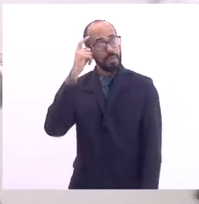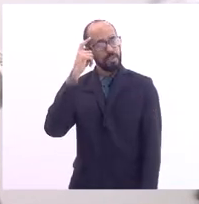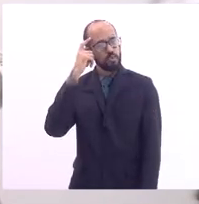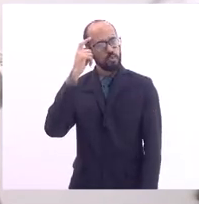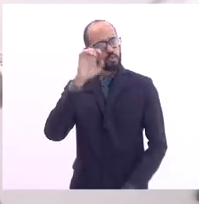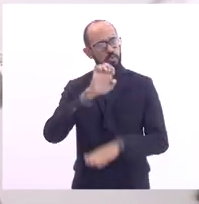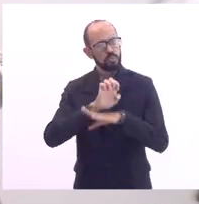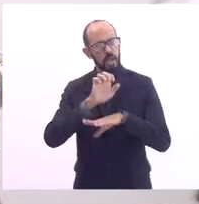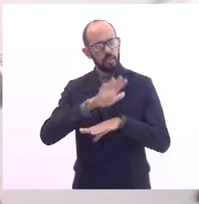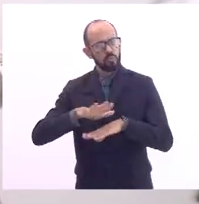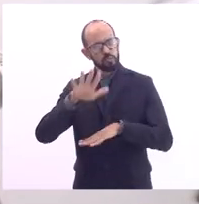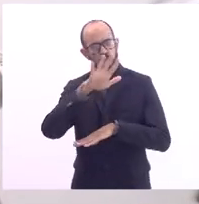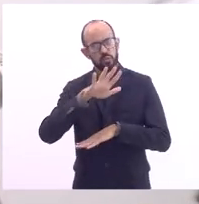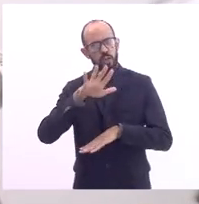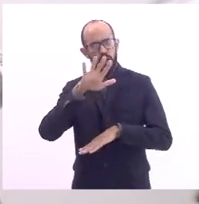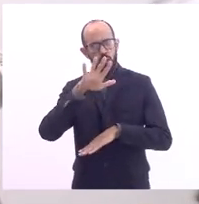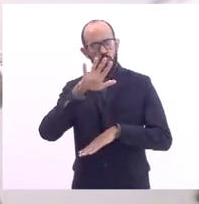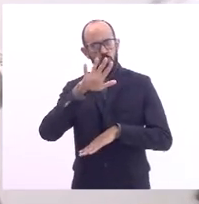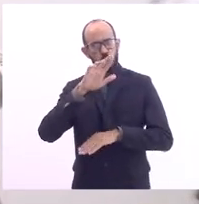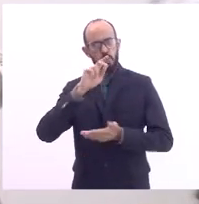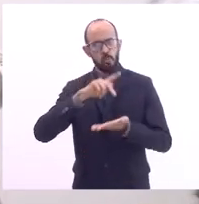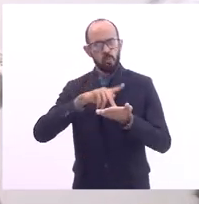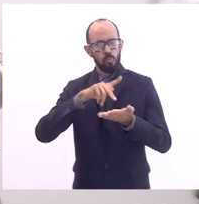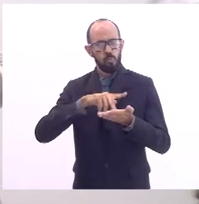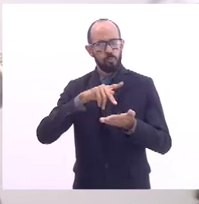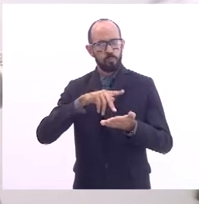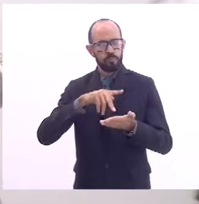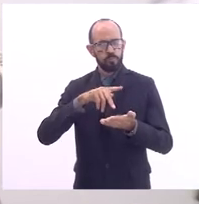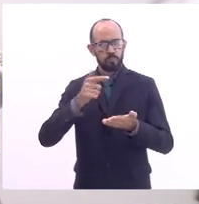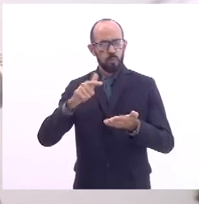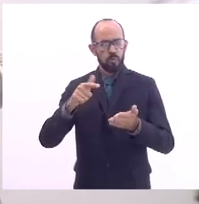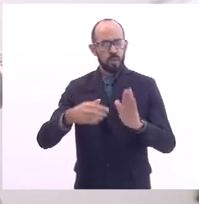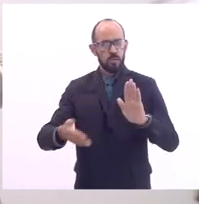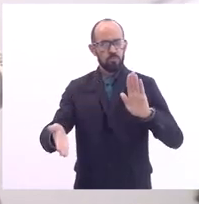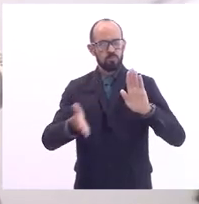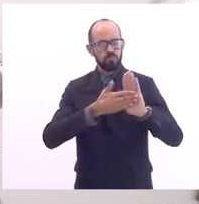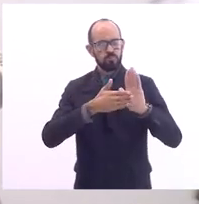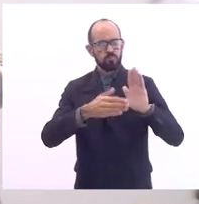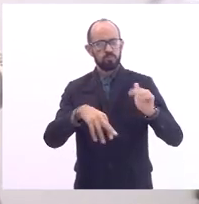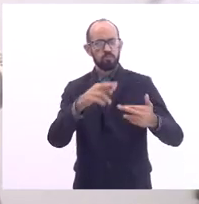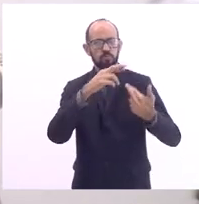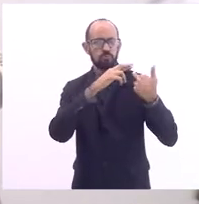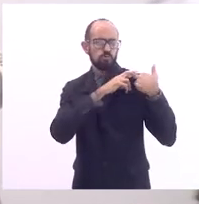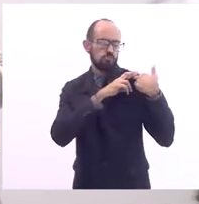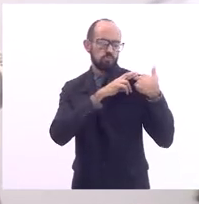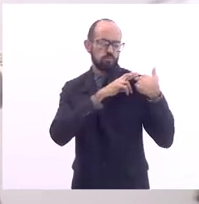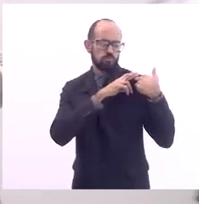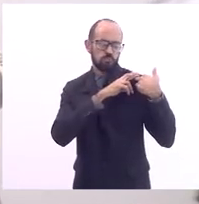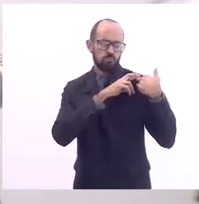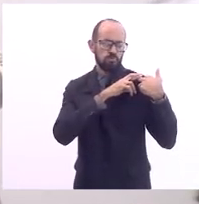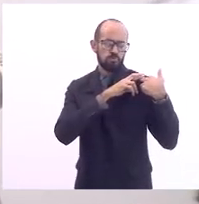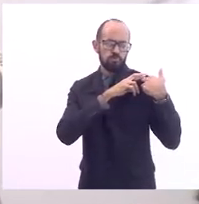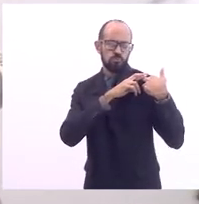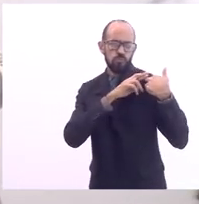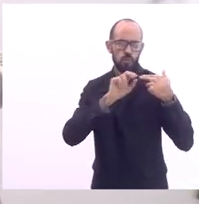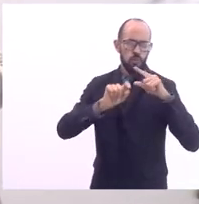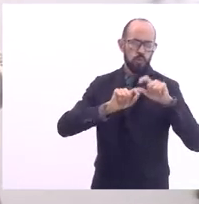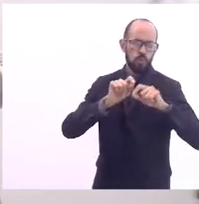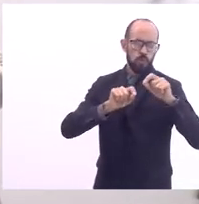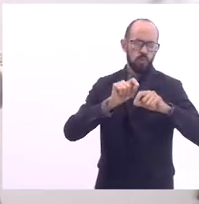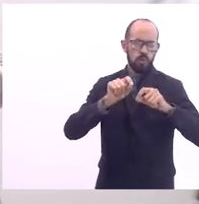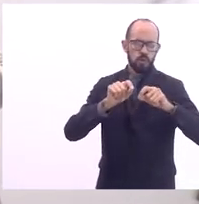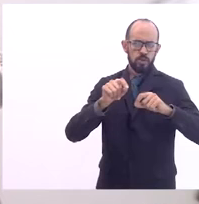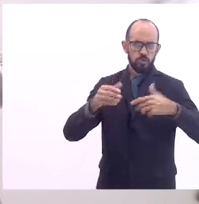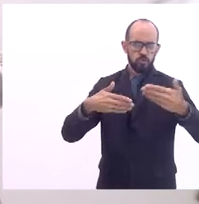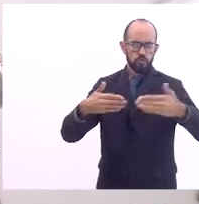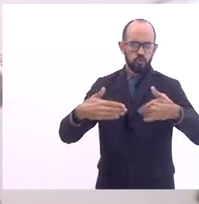Estado. De fato, há um descompromisso da Enel com o processo de reindustrialização